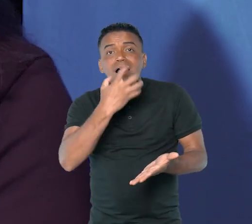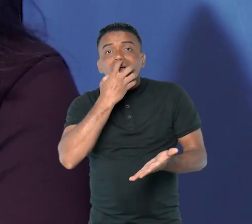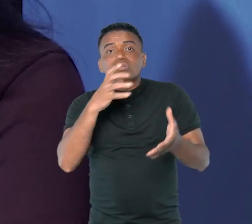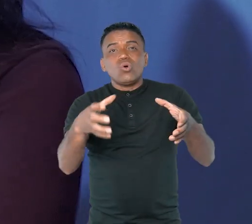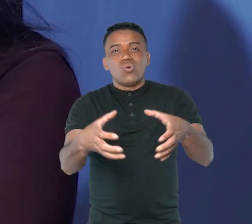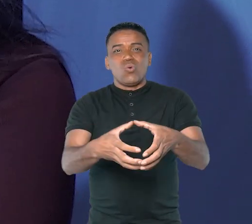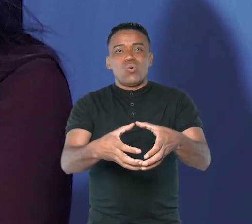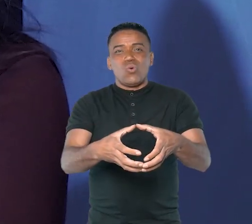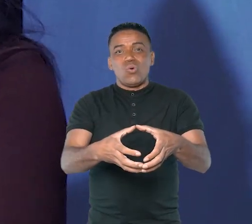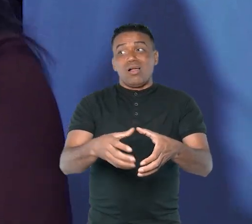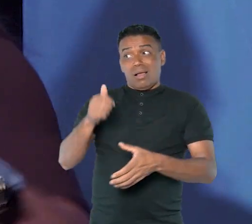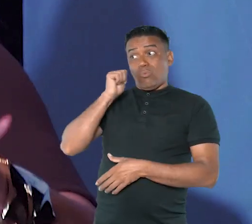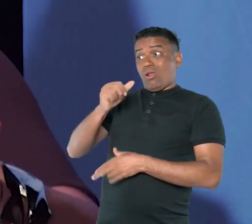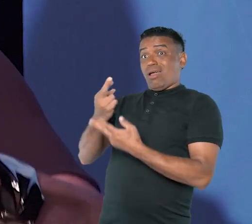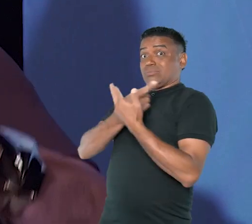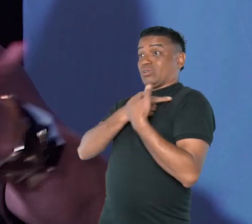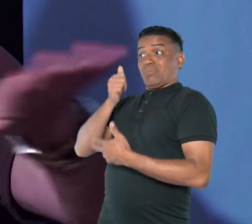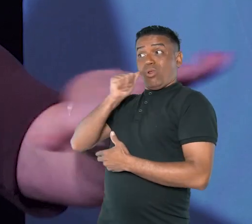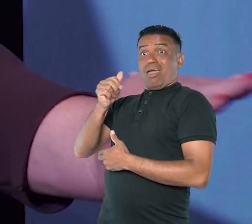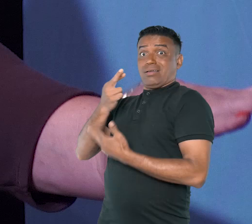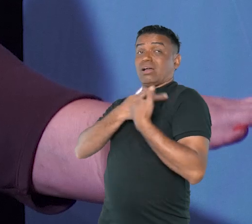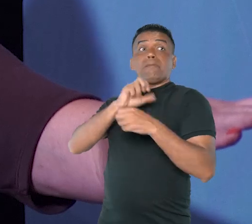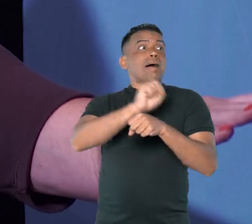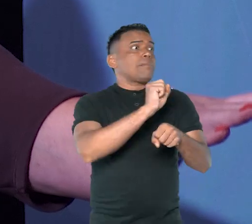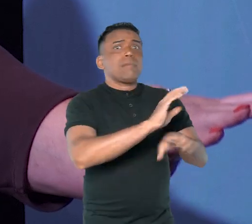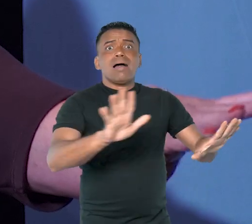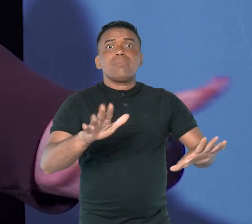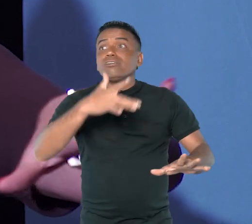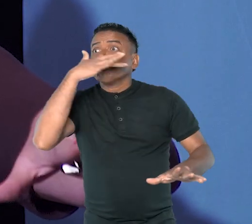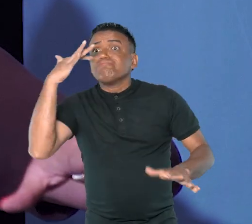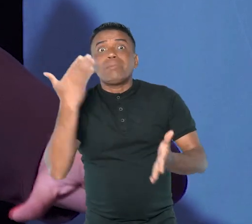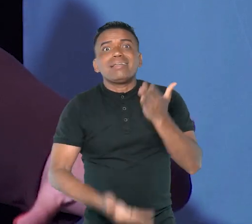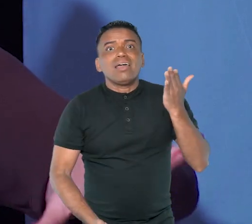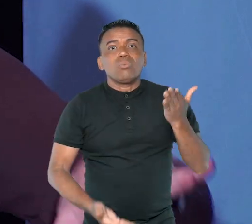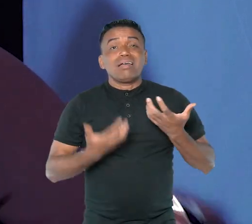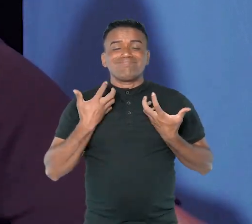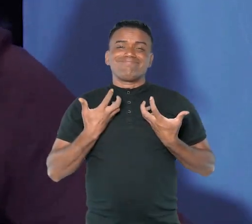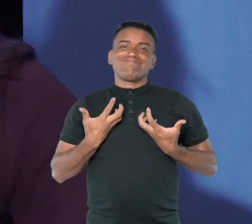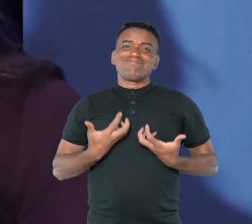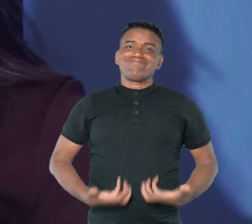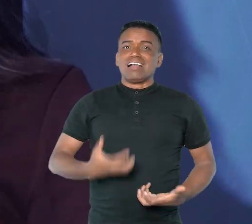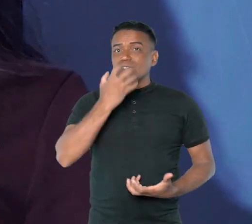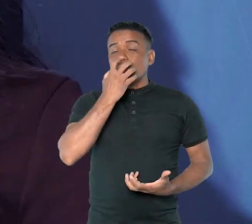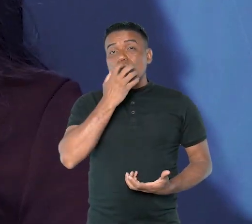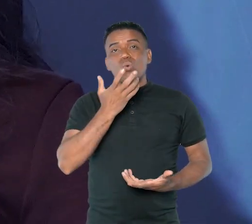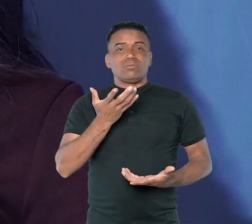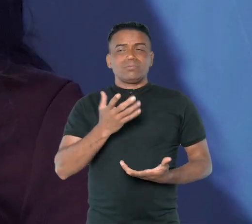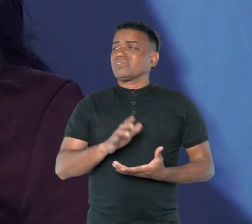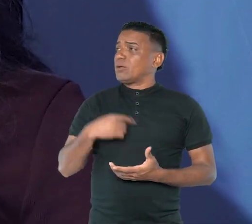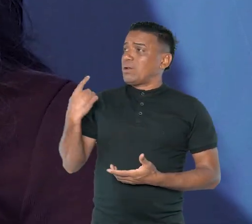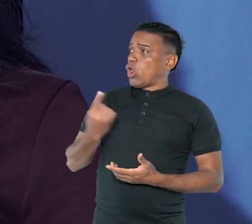própria treinadora vai dizer, a gente tem que parar aqui agora porque eles perderam o faro, senão eles ficam cansados. Então, isso para nós,